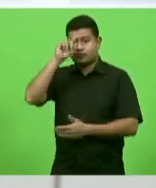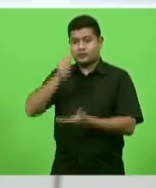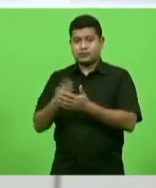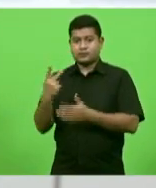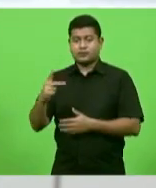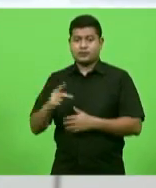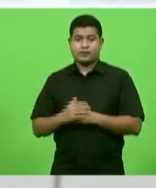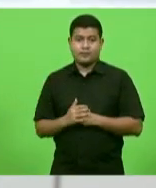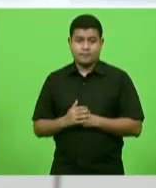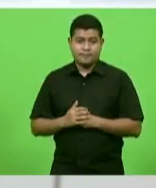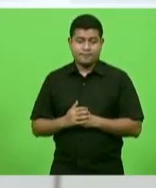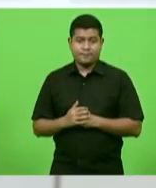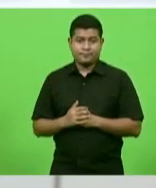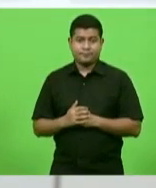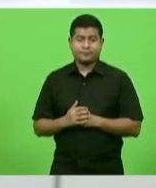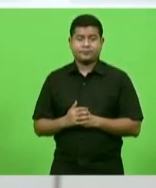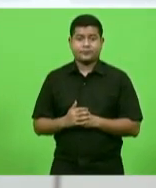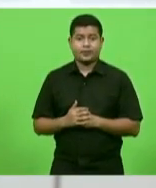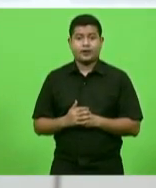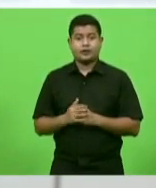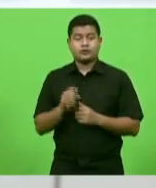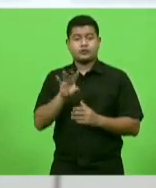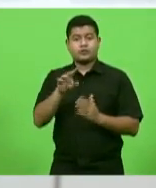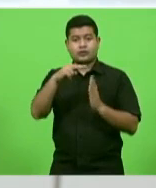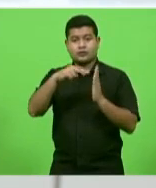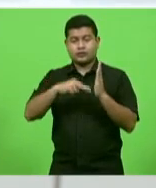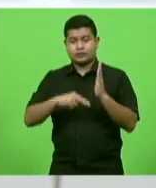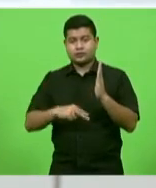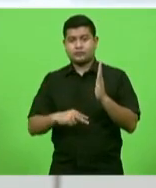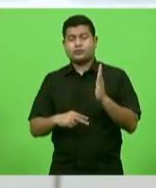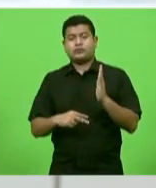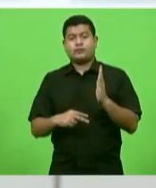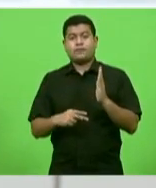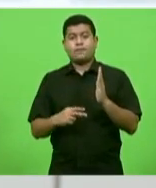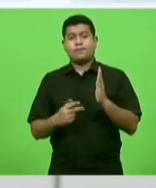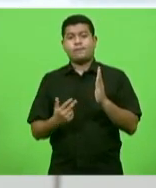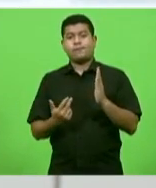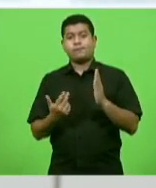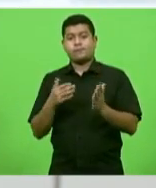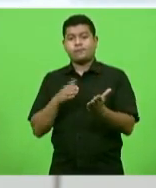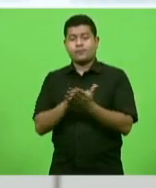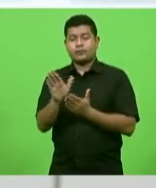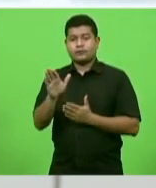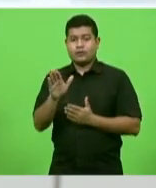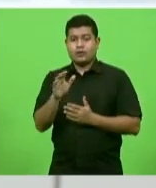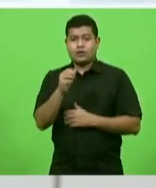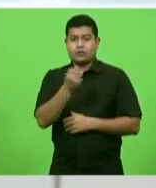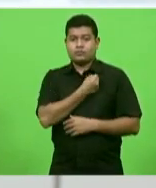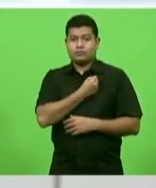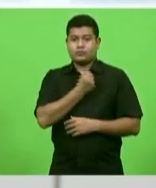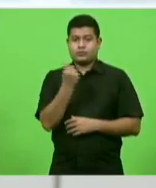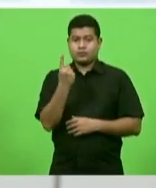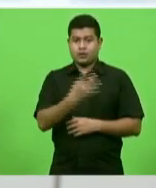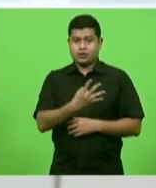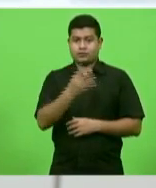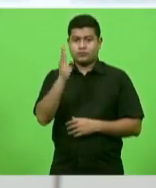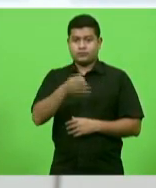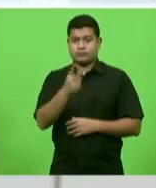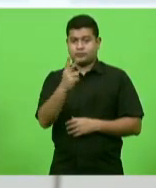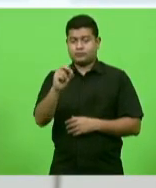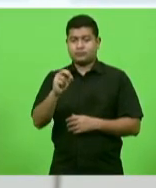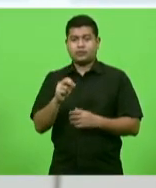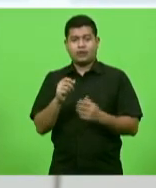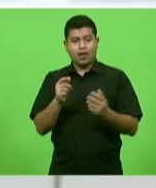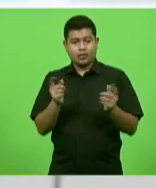da simples leitura no Despacho a o número 14 2020 é possível verificar